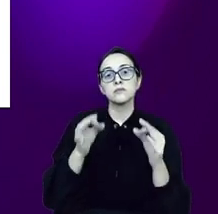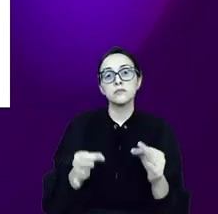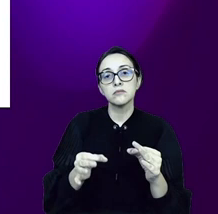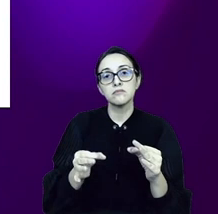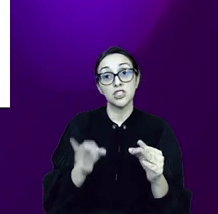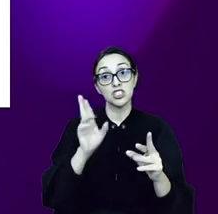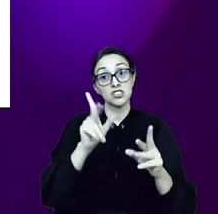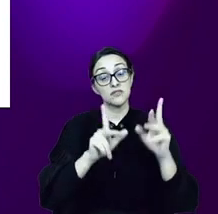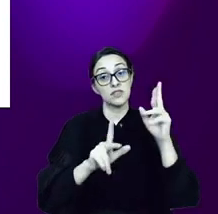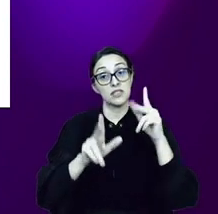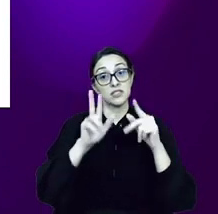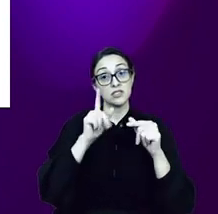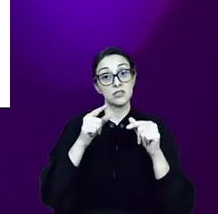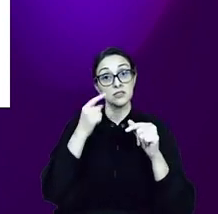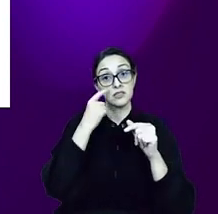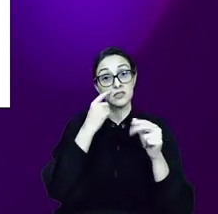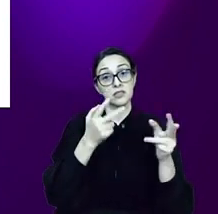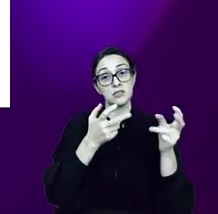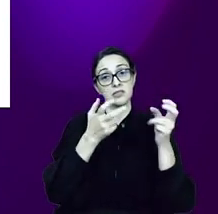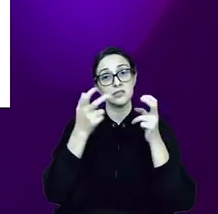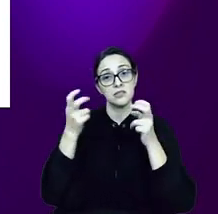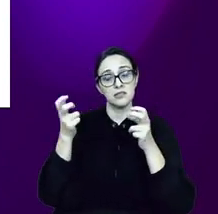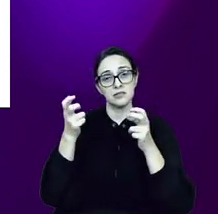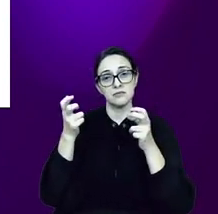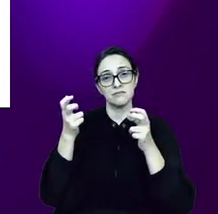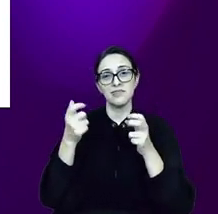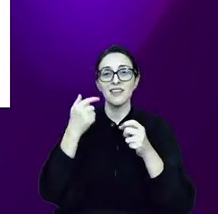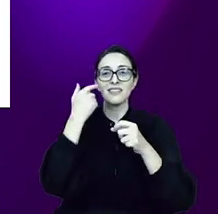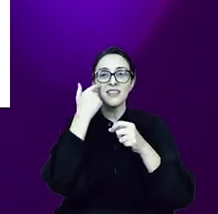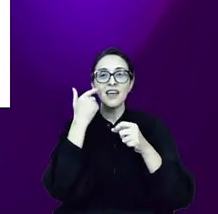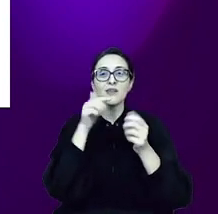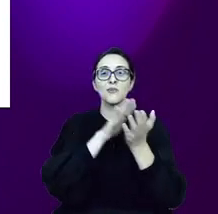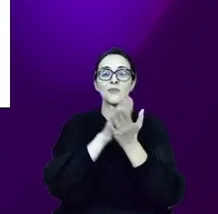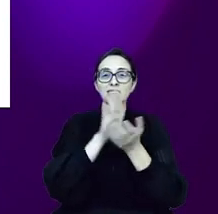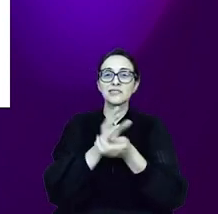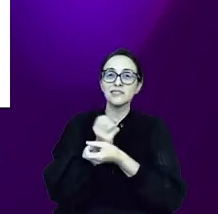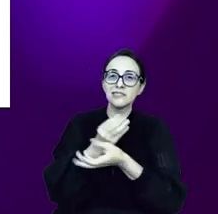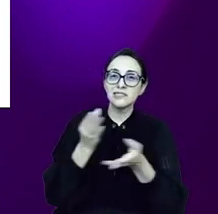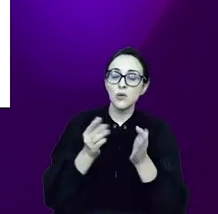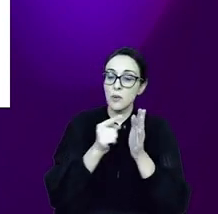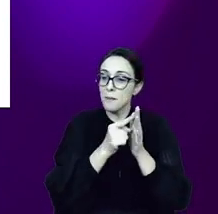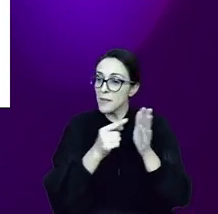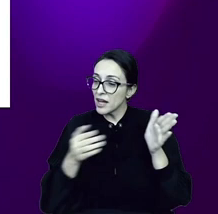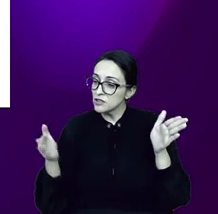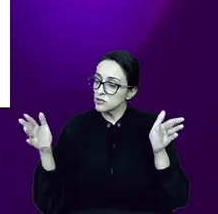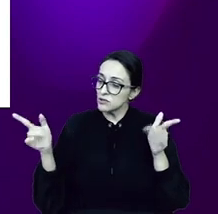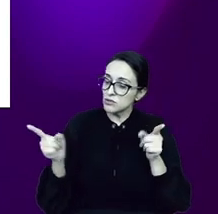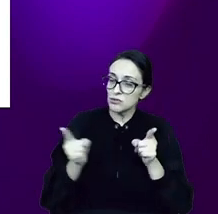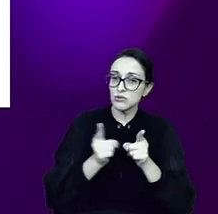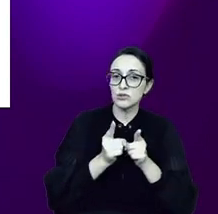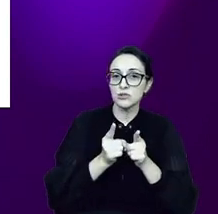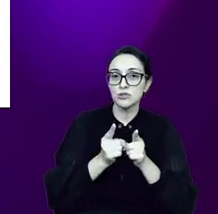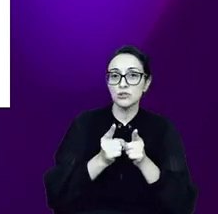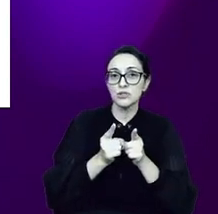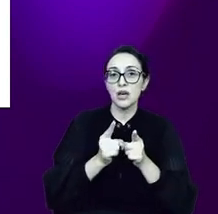pouco diferente quando a gente vê naquela outra publicação nossa de análise de desfecho de curto prazo, o modelo de Helsing parecia mais interessante